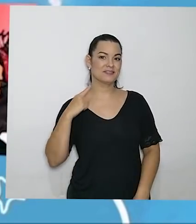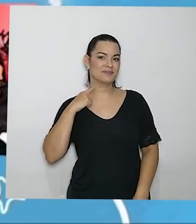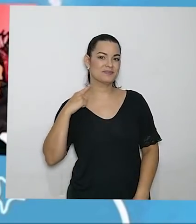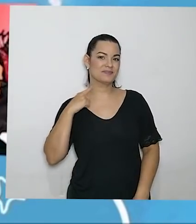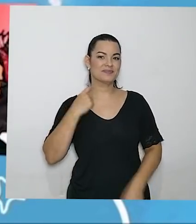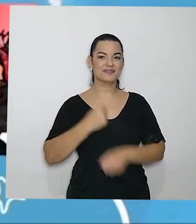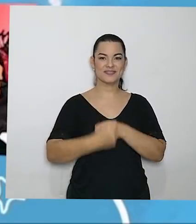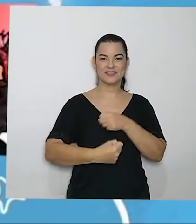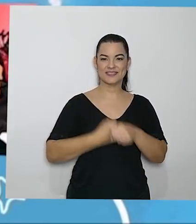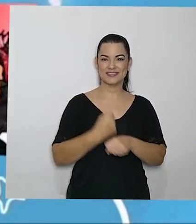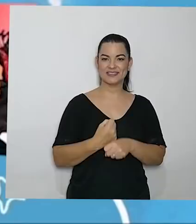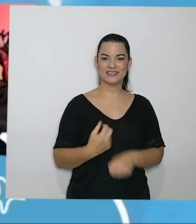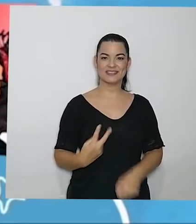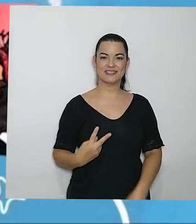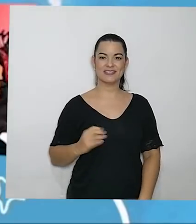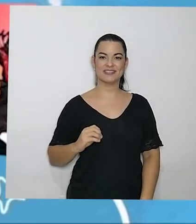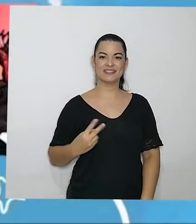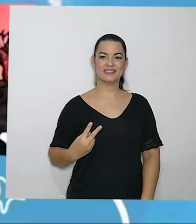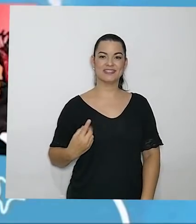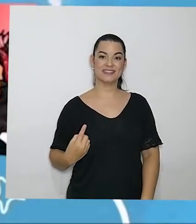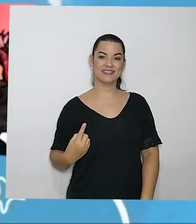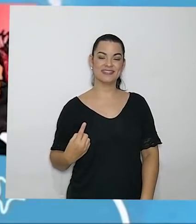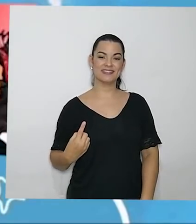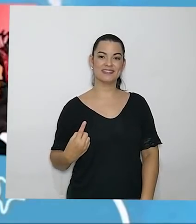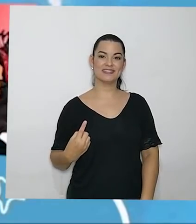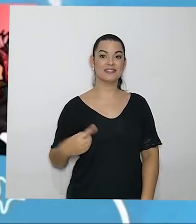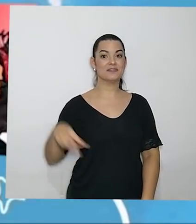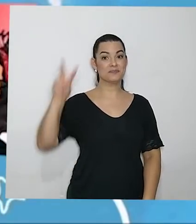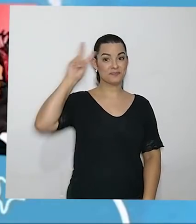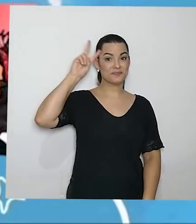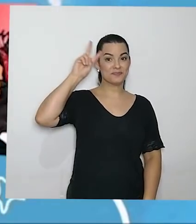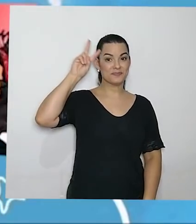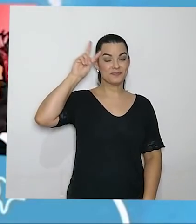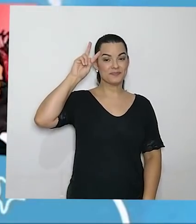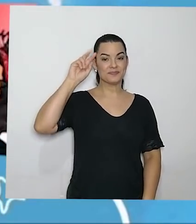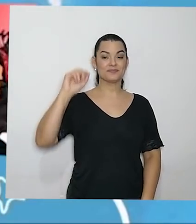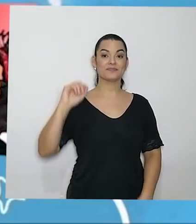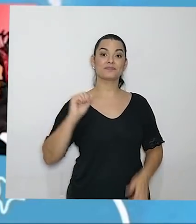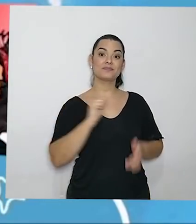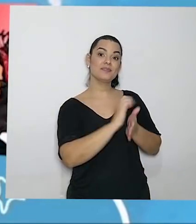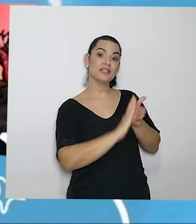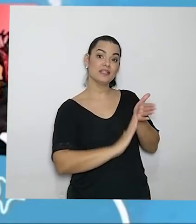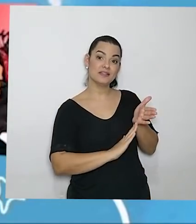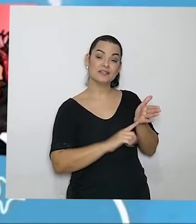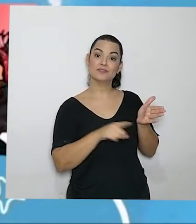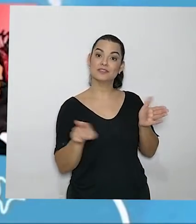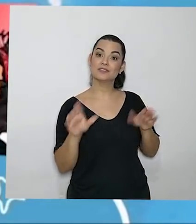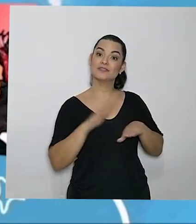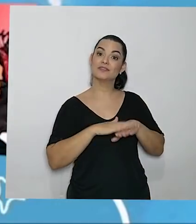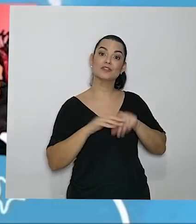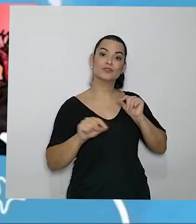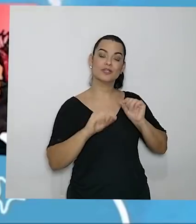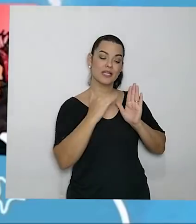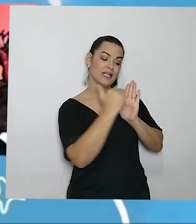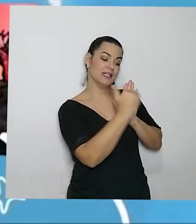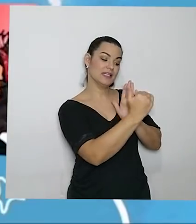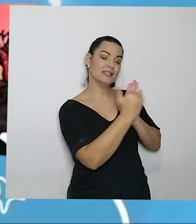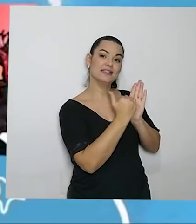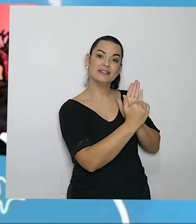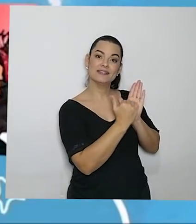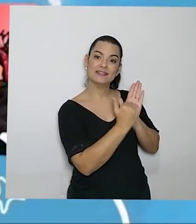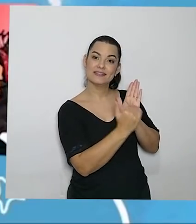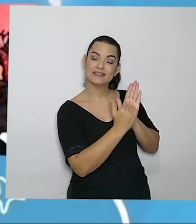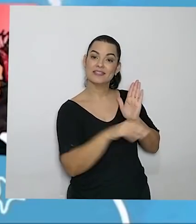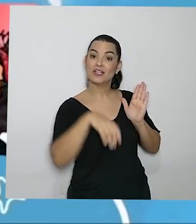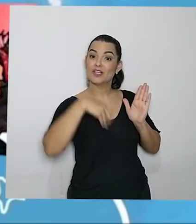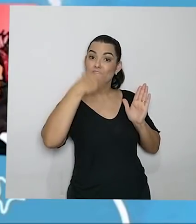3/5/2021, segunda-feira. Na proposta do dia, você fará uma lista com outras frutas que podem